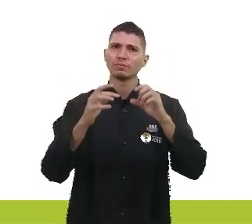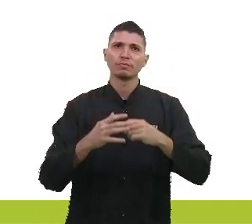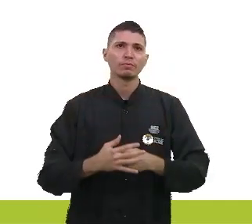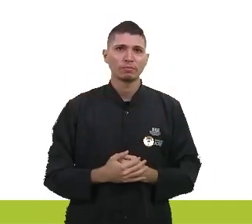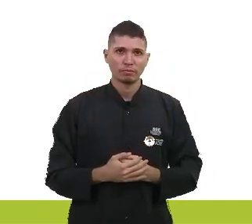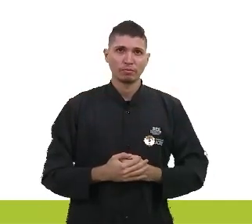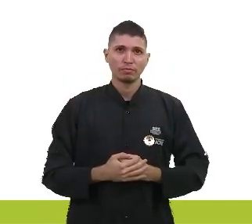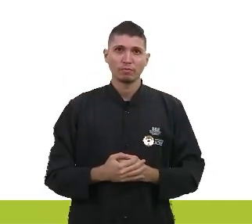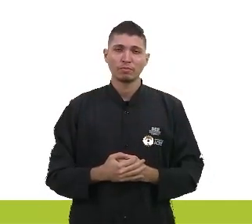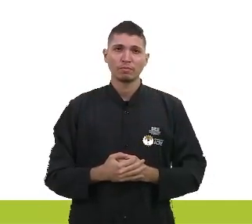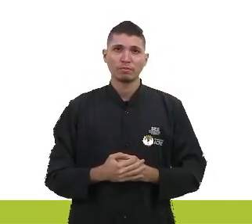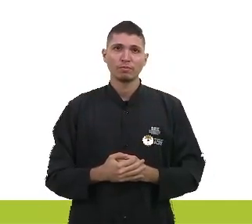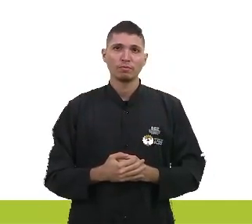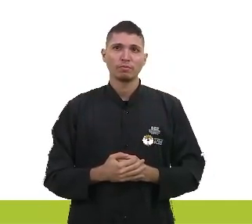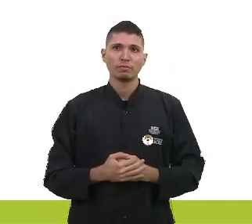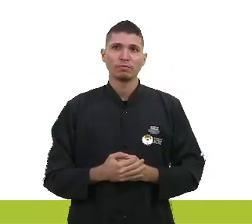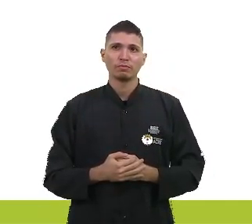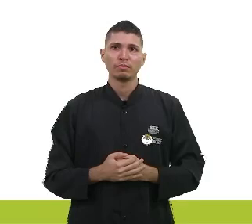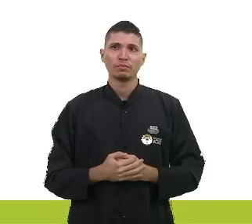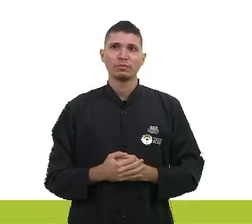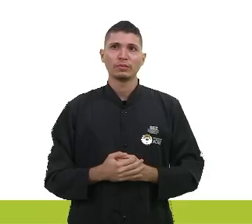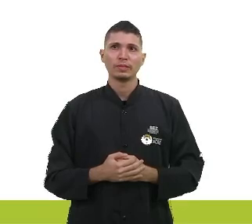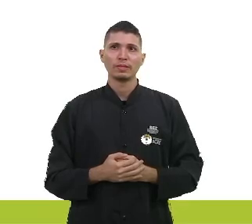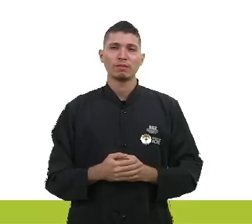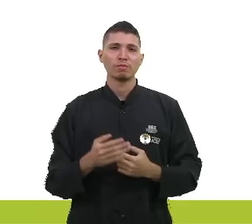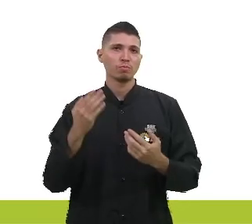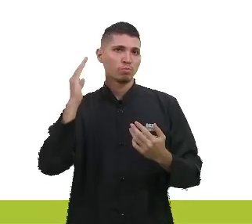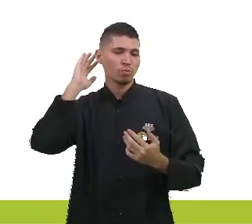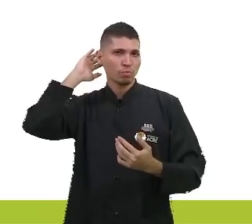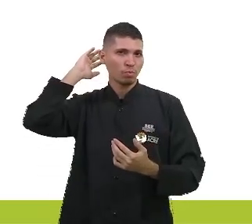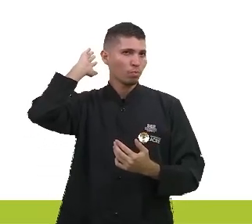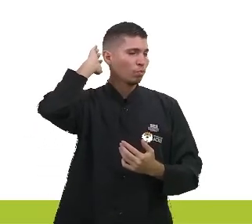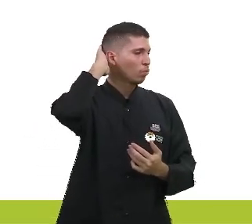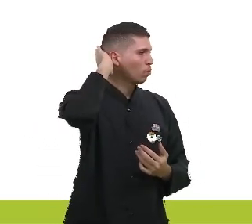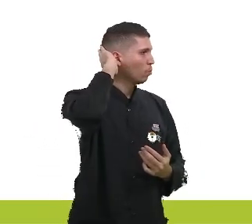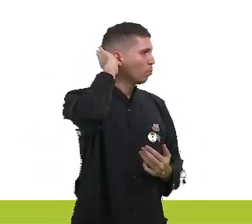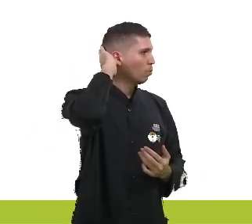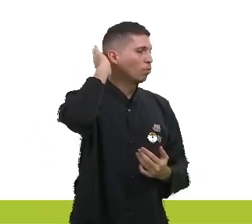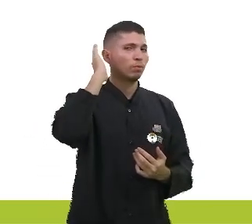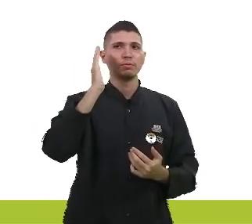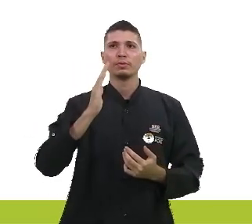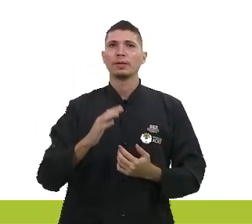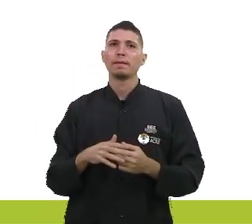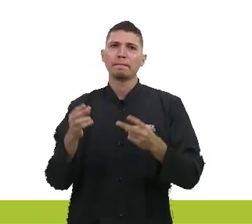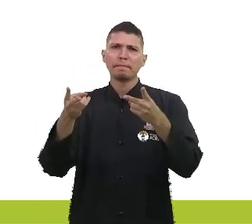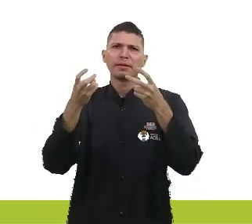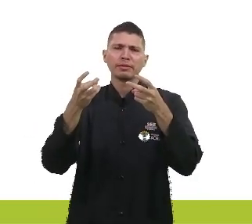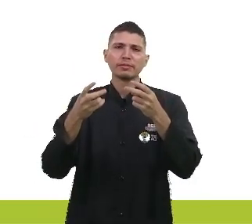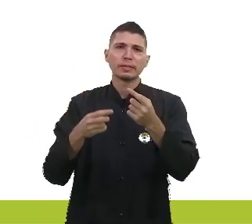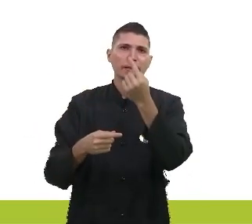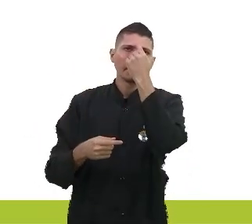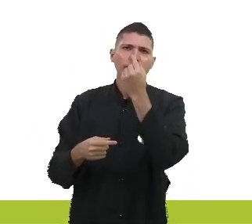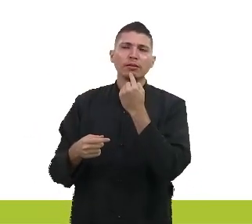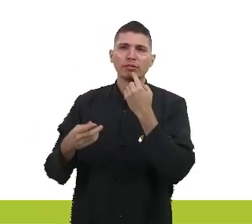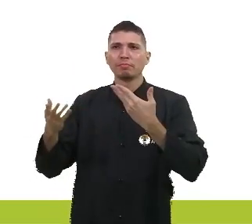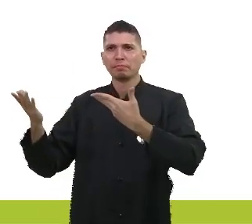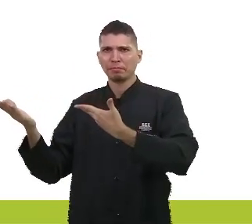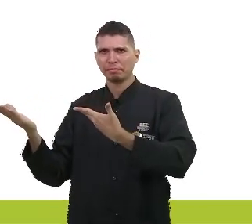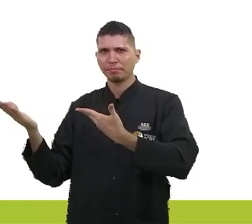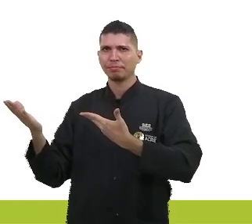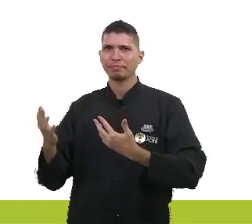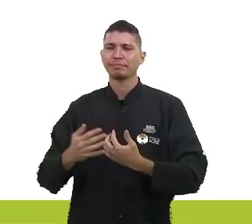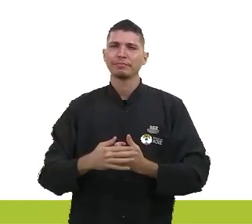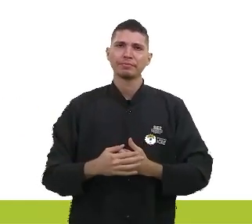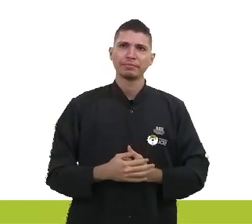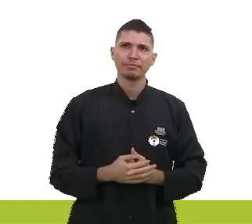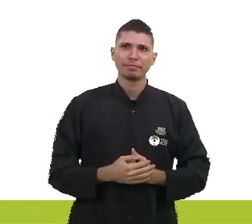o encosto de cabeça. Percebam aqui, ó, nessa simulação, que a pessoa,